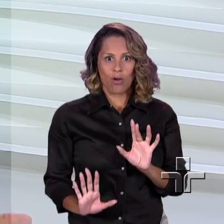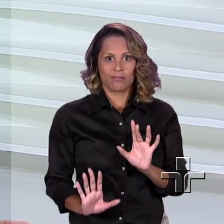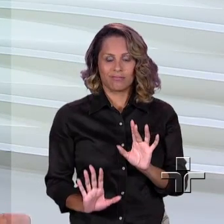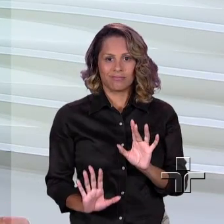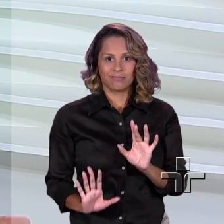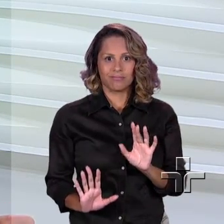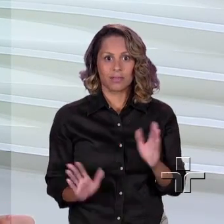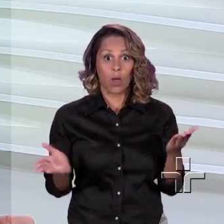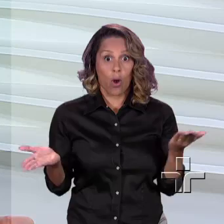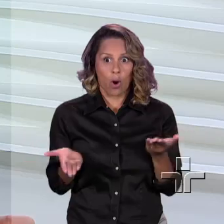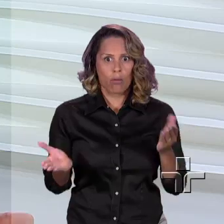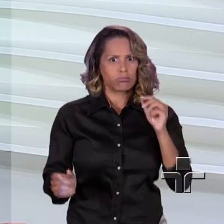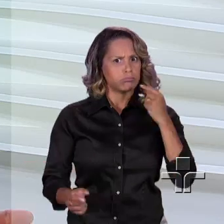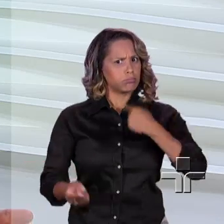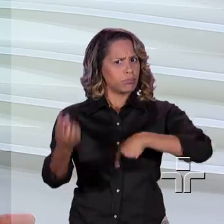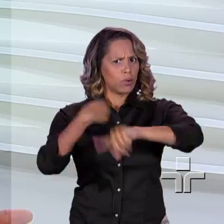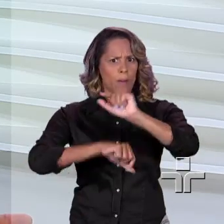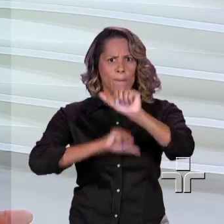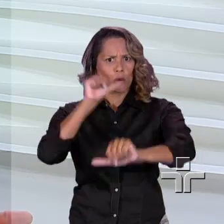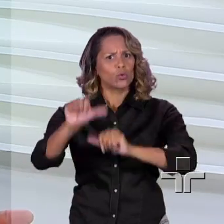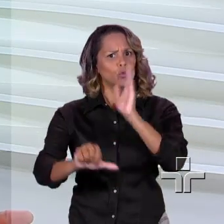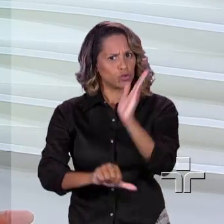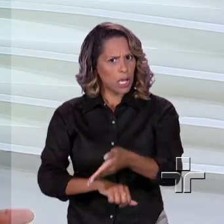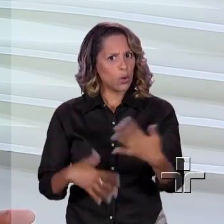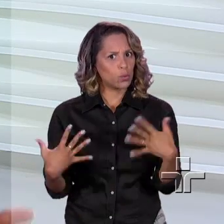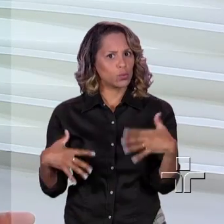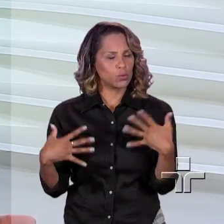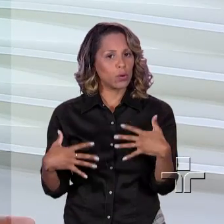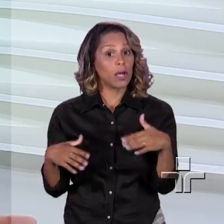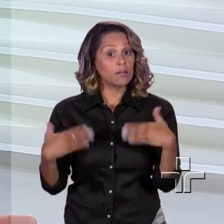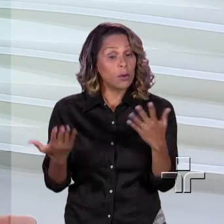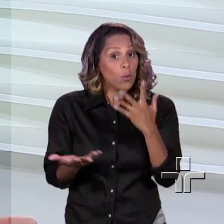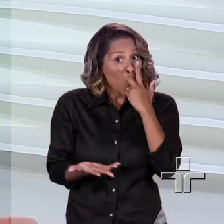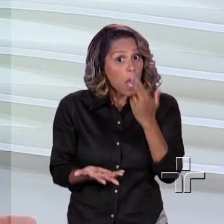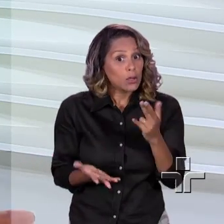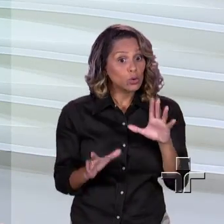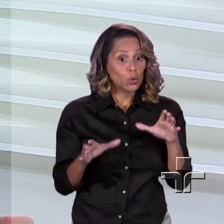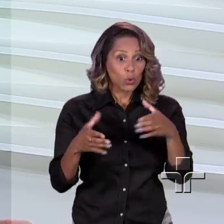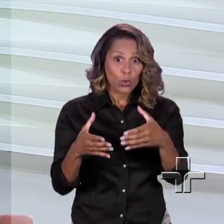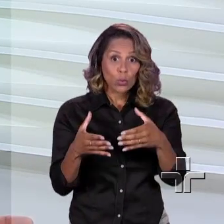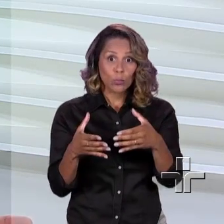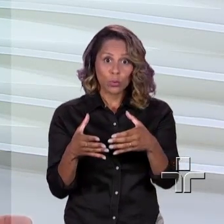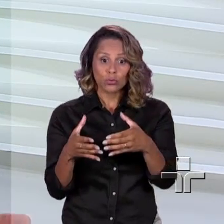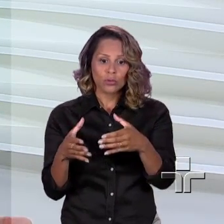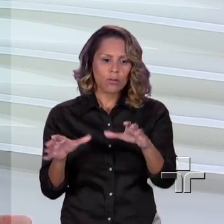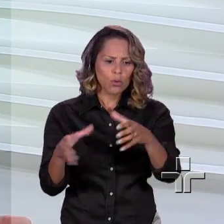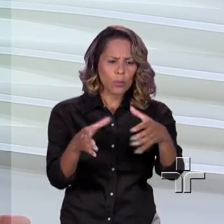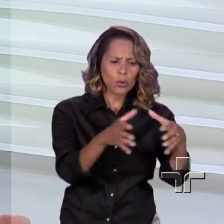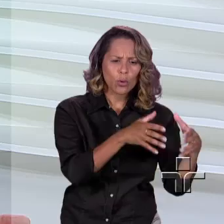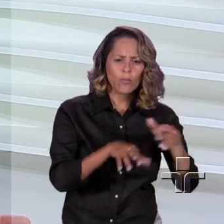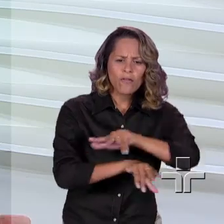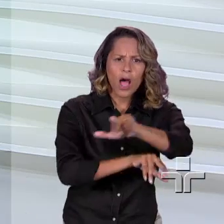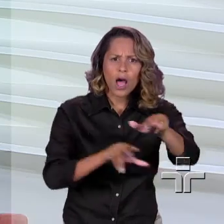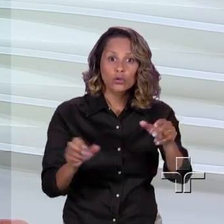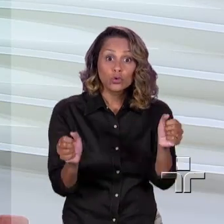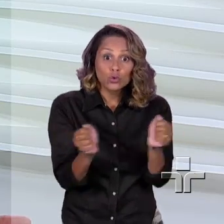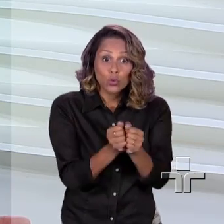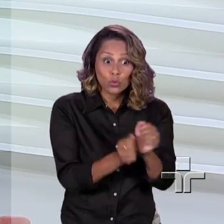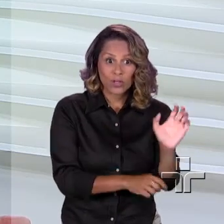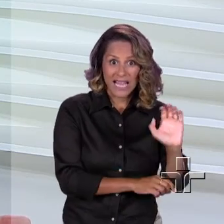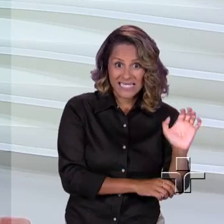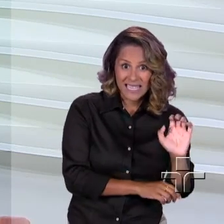esses movimentos, junto com a esquerda, conseguiu modificar ideias e